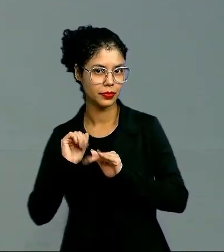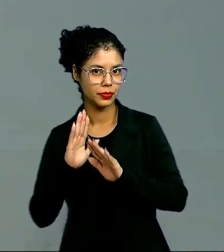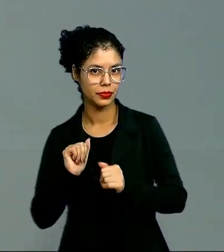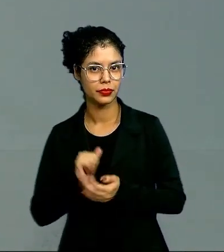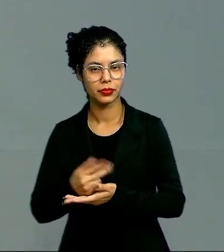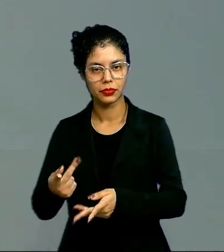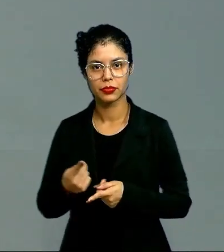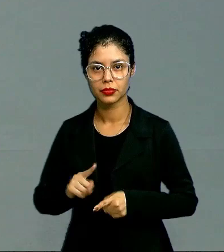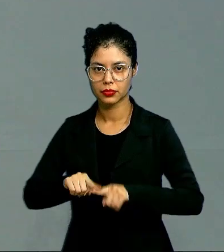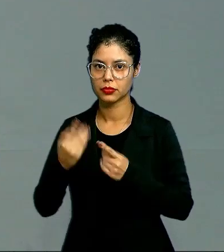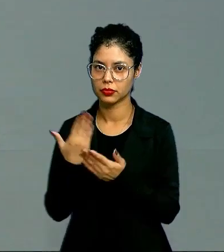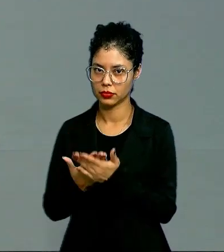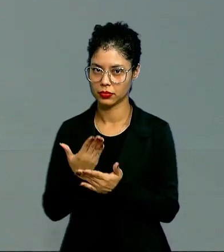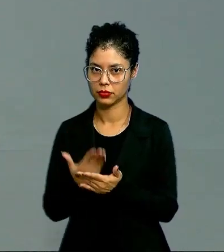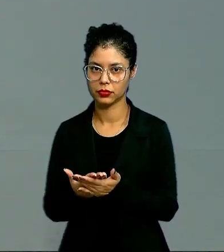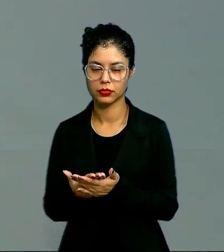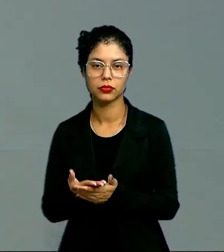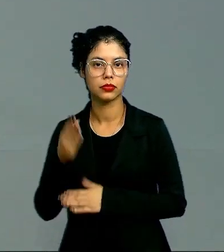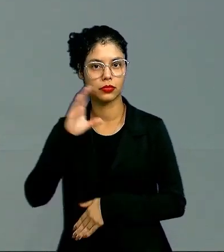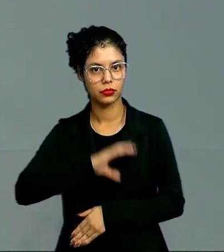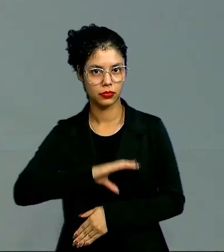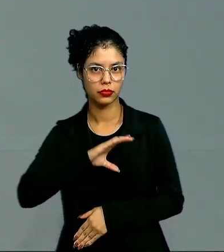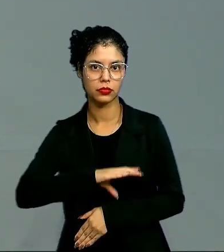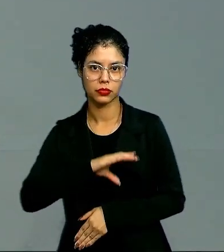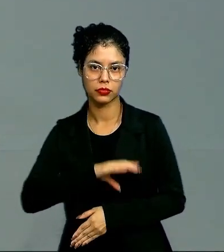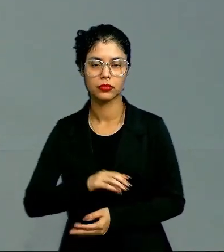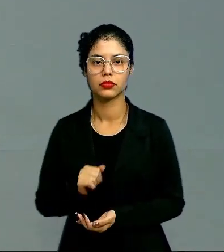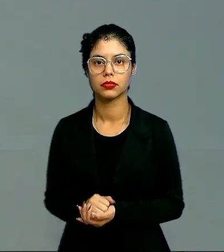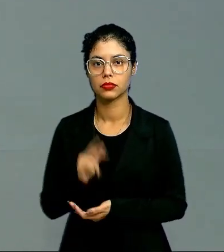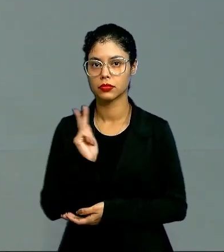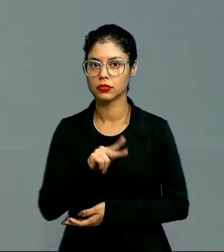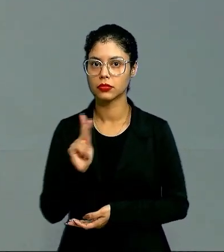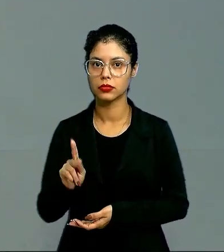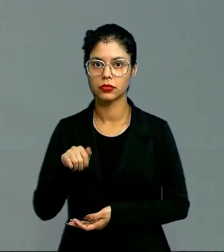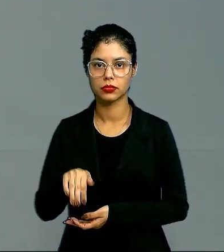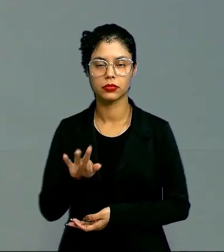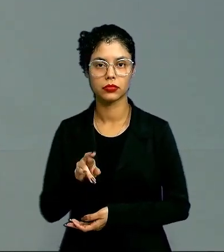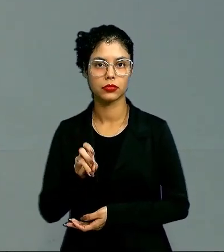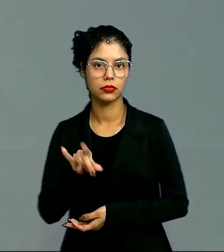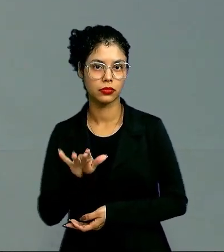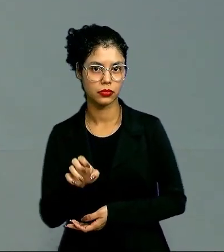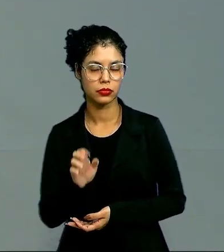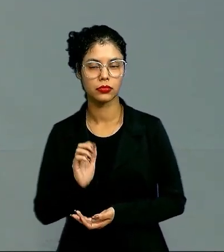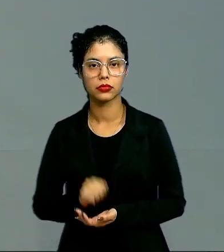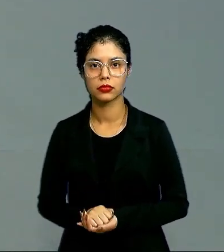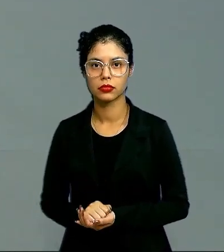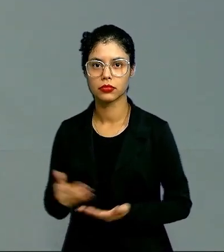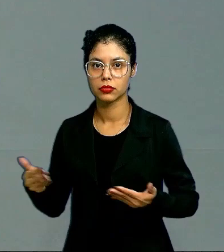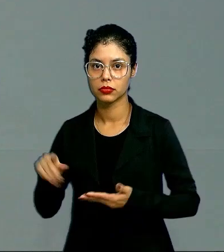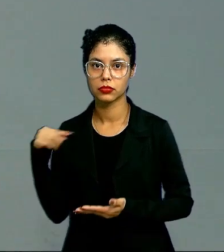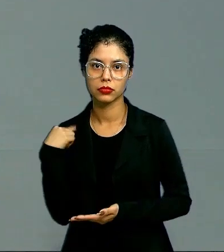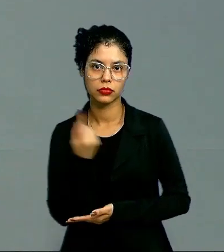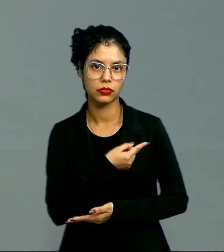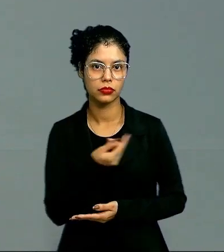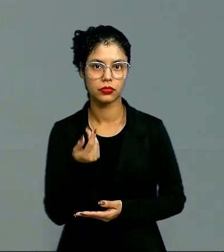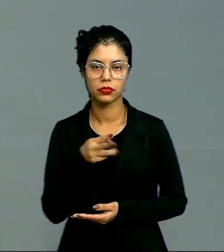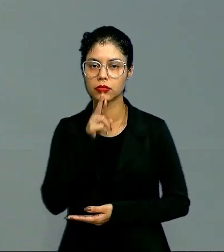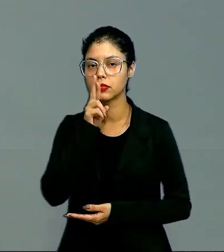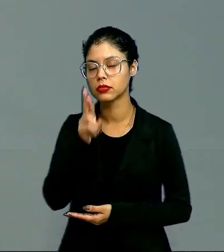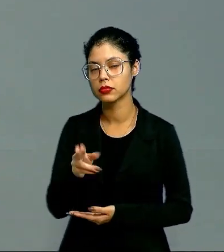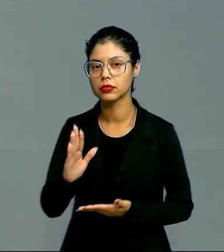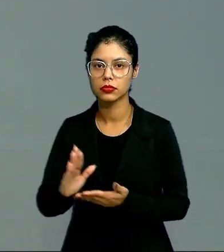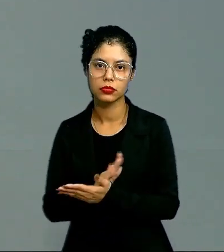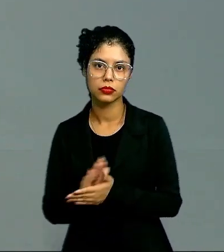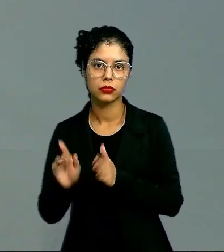Olá, sejam bem-vindos a mais uma aula de língua portuguesa. Eu sou a professora Nara Aline Menezes e hoje nós iremos resolver